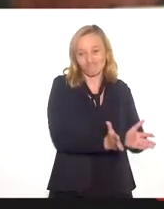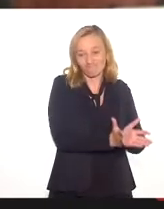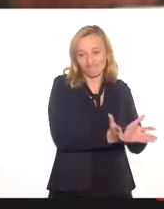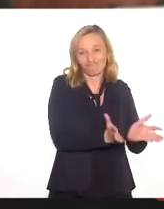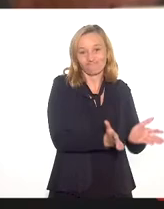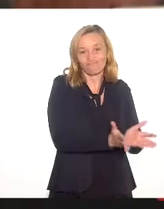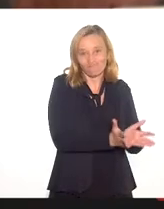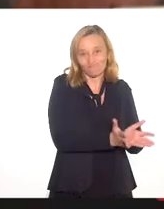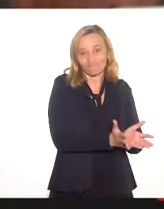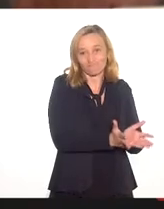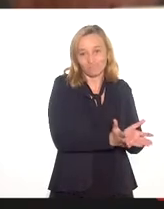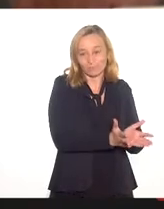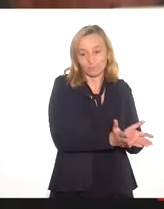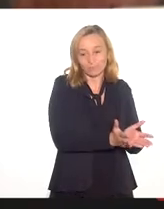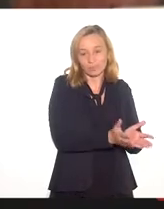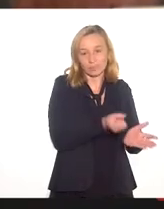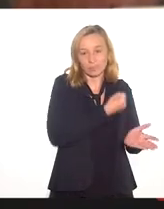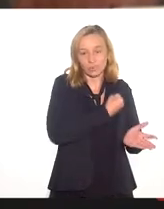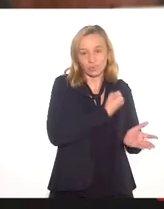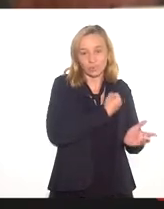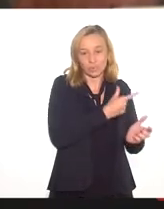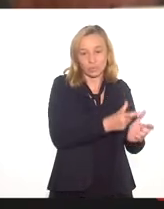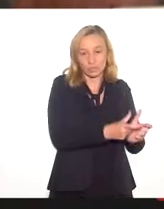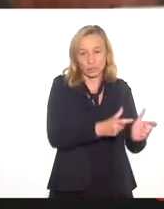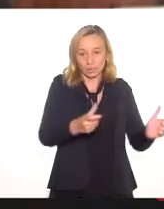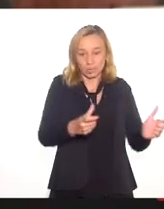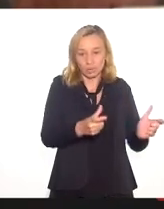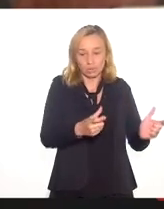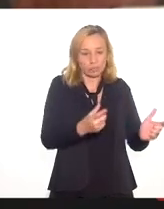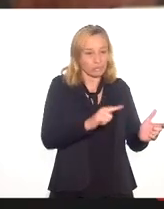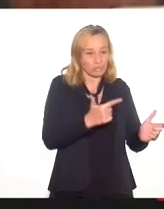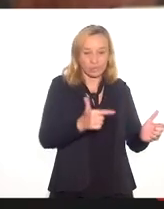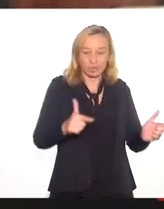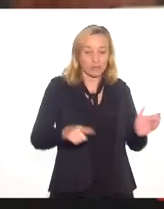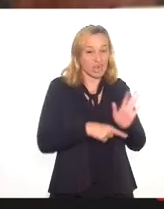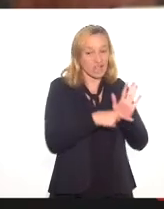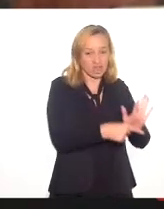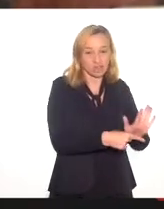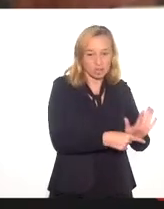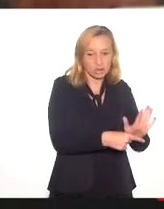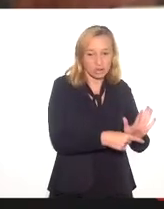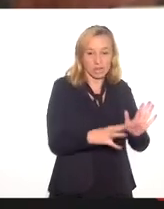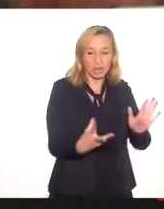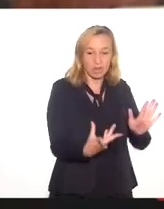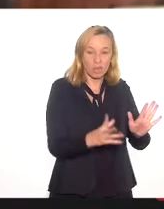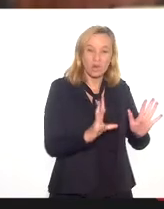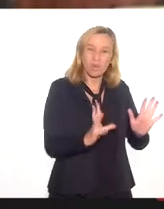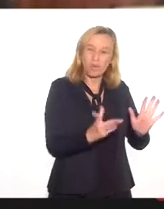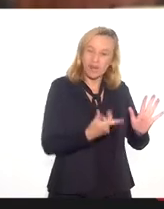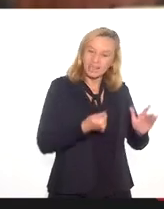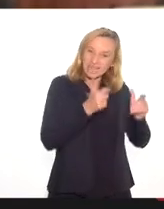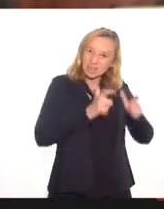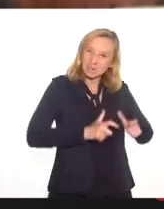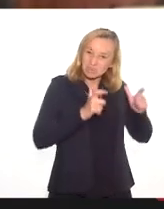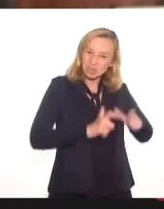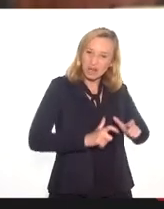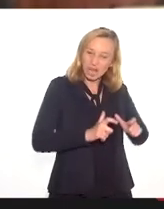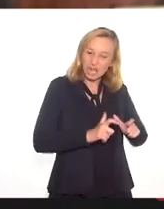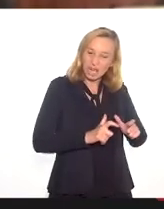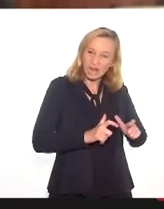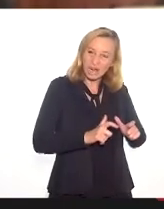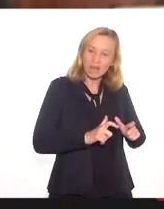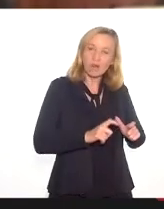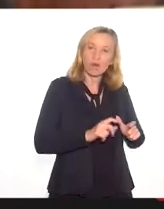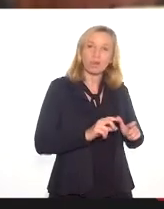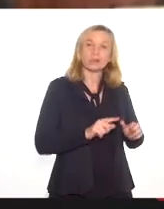com uma população desassistida, seja do ponto de vista da qualidade da habitação, seja do